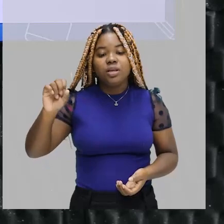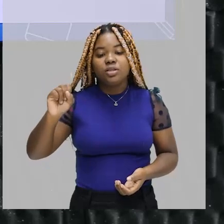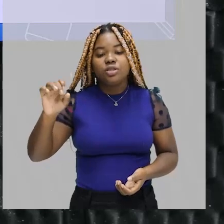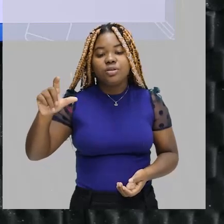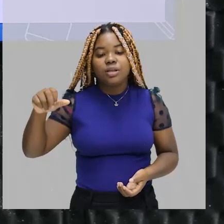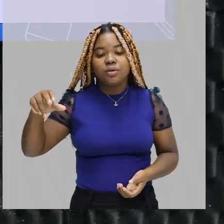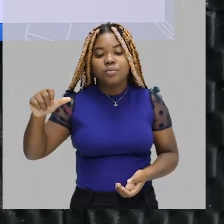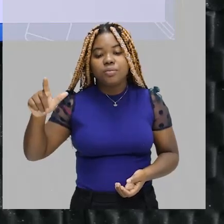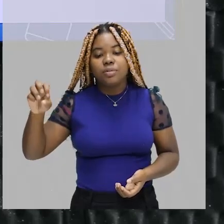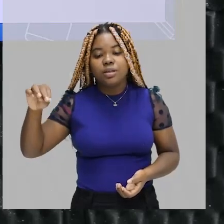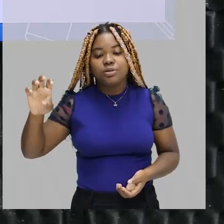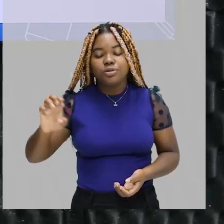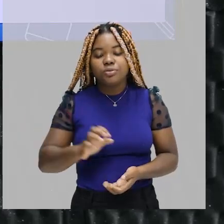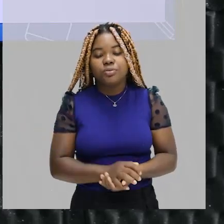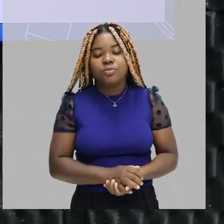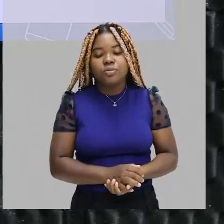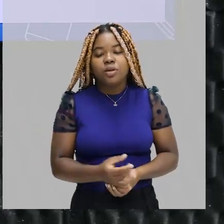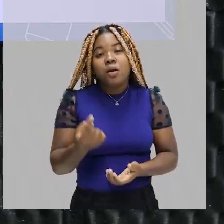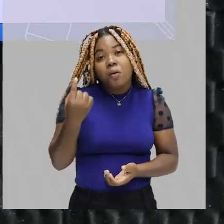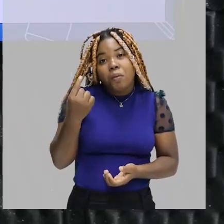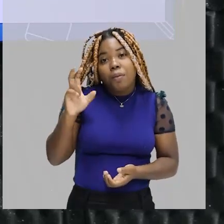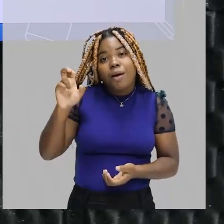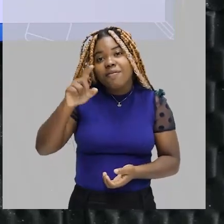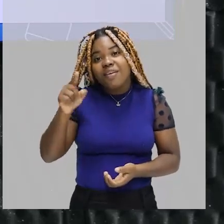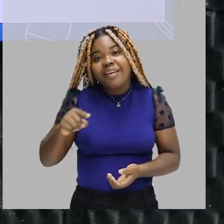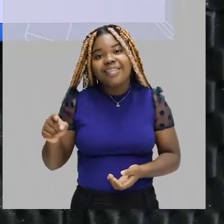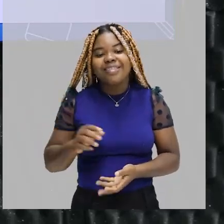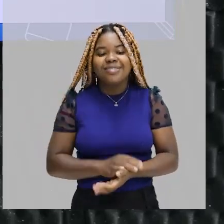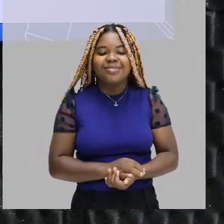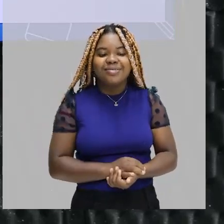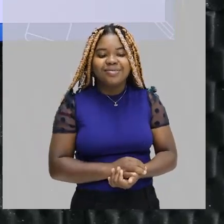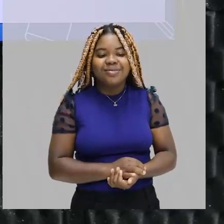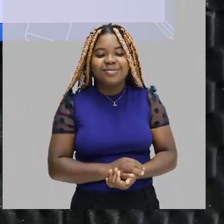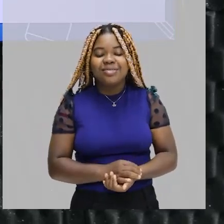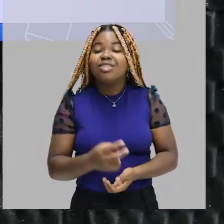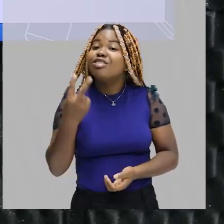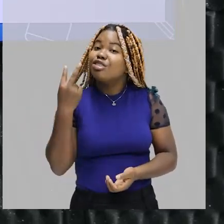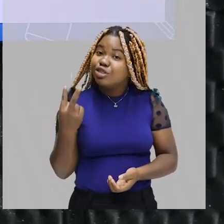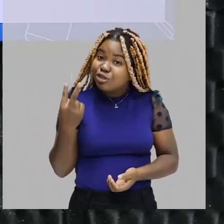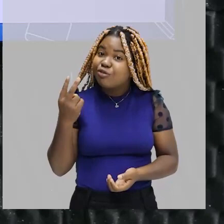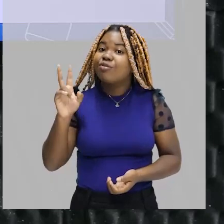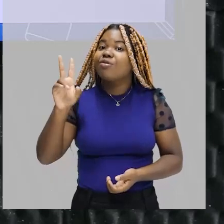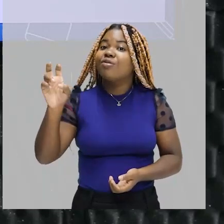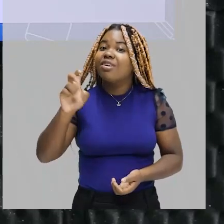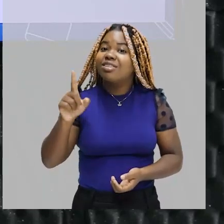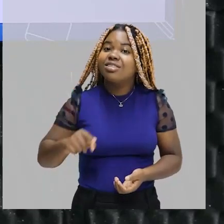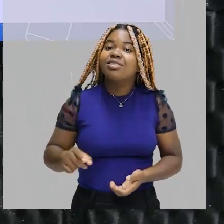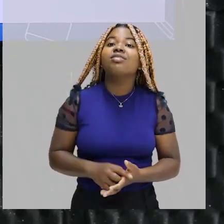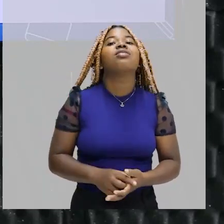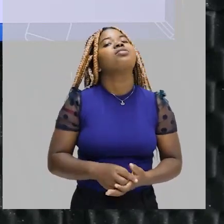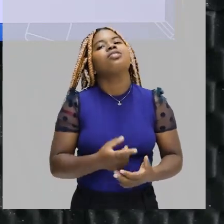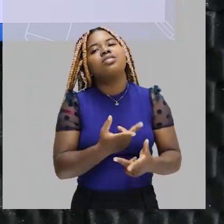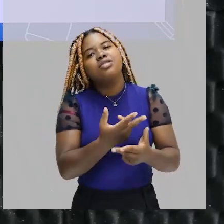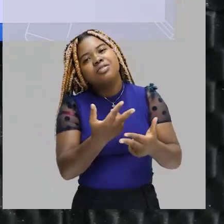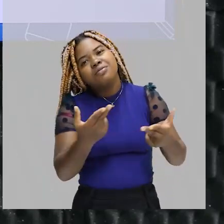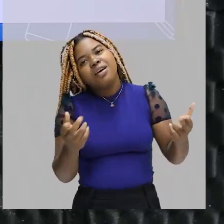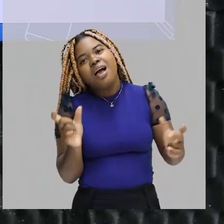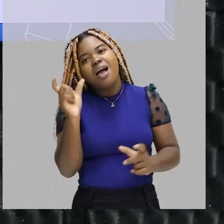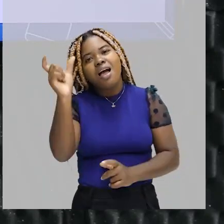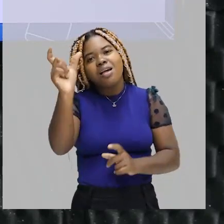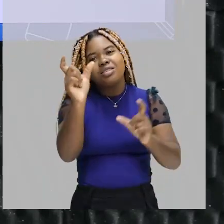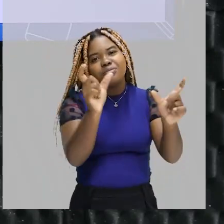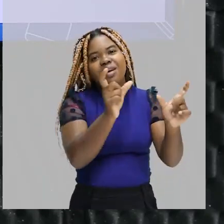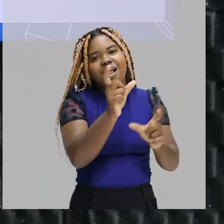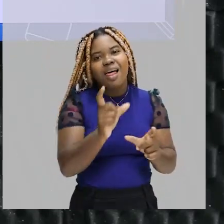ocasionalmente, once, uma vez, twice, duas vezes e assim por diante. Então, são palavrinhas